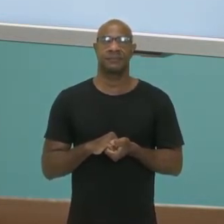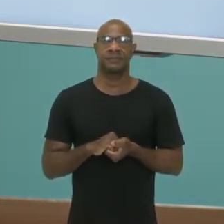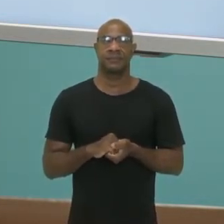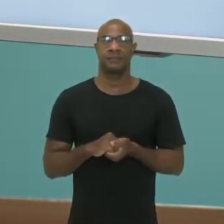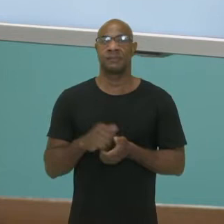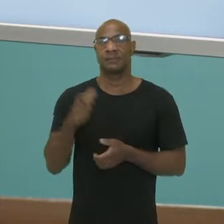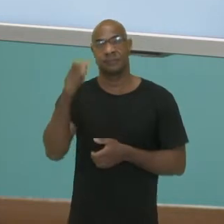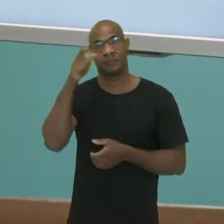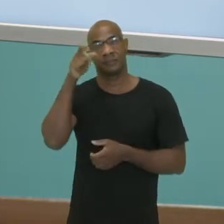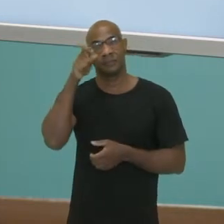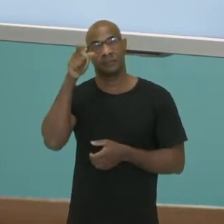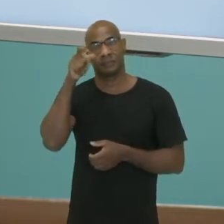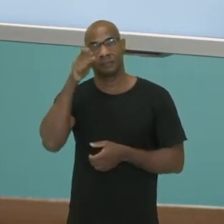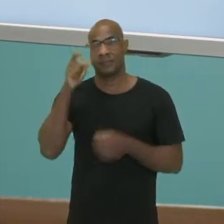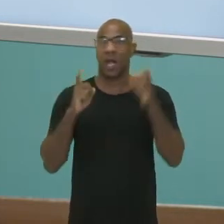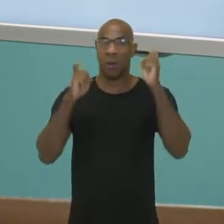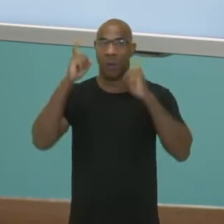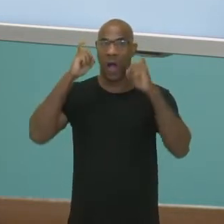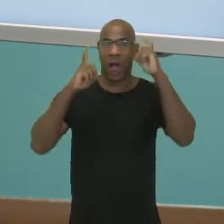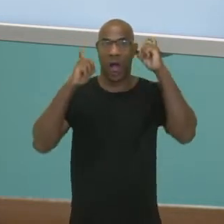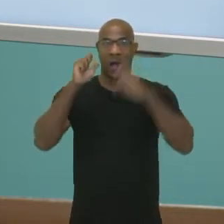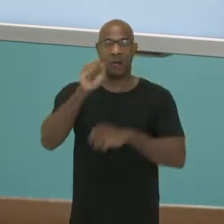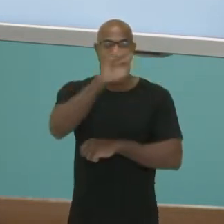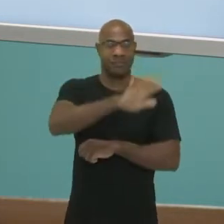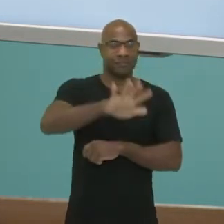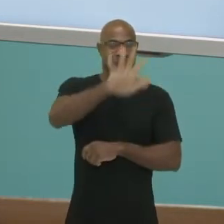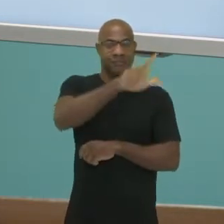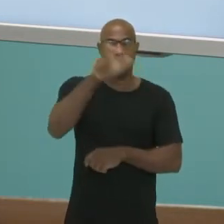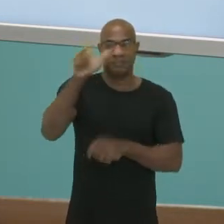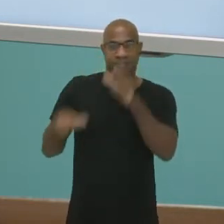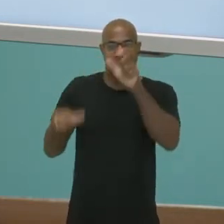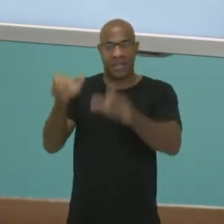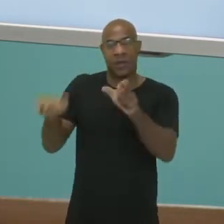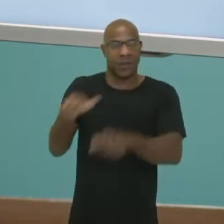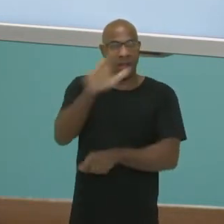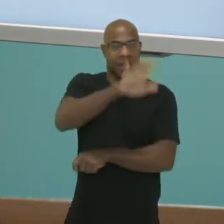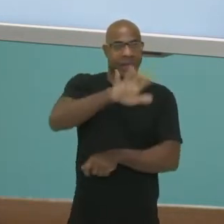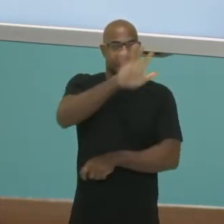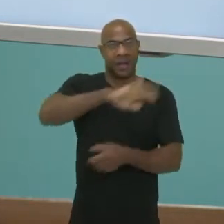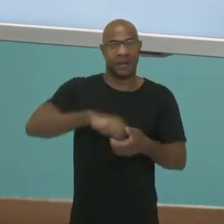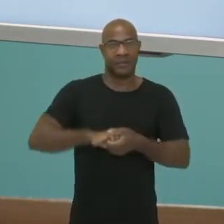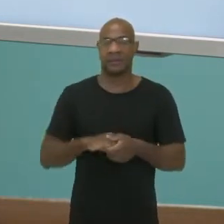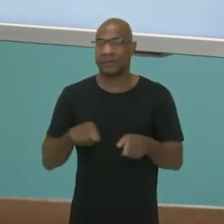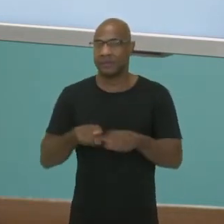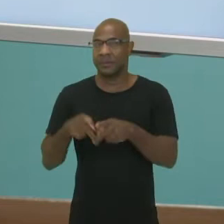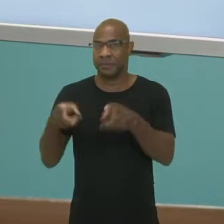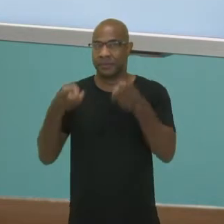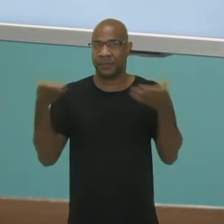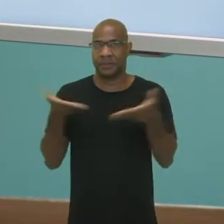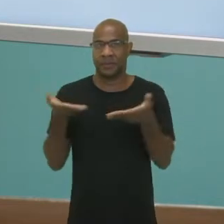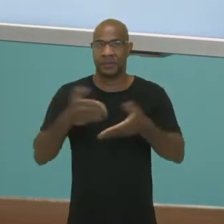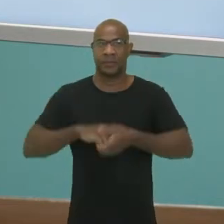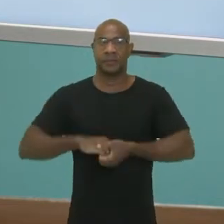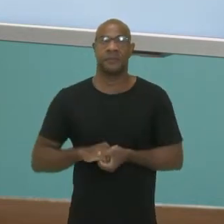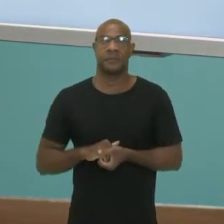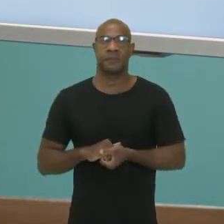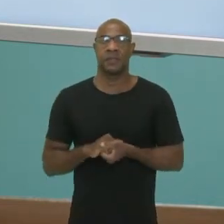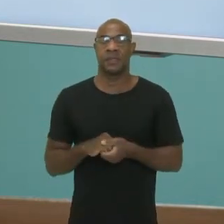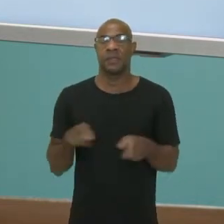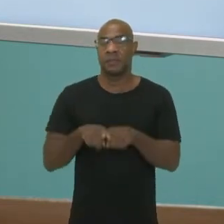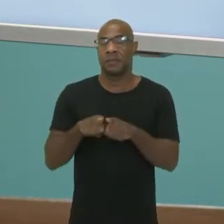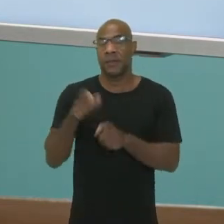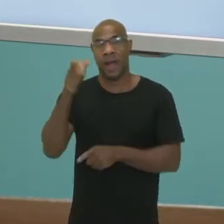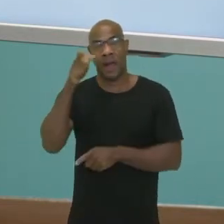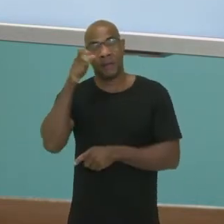observar as expressões faciais das personagens, em espanhol, de los personajes. E prestar atenção também